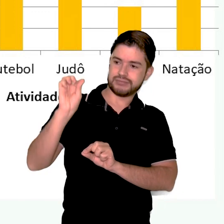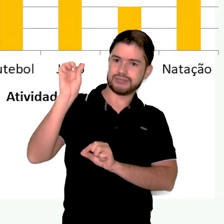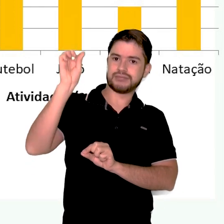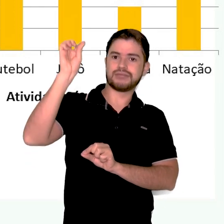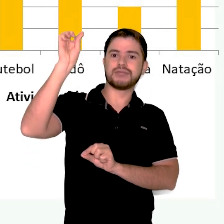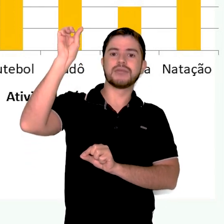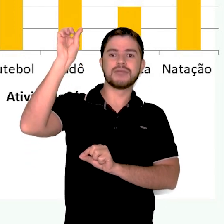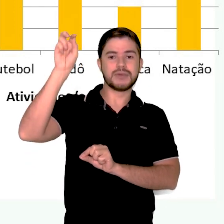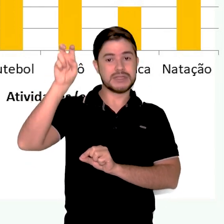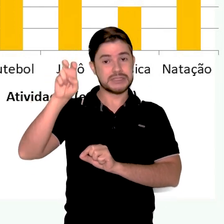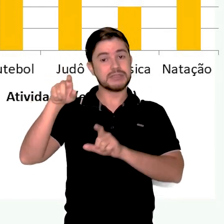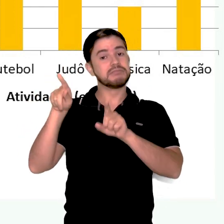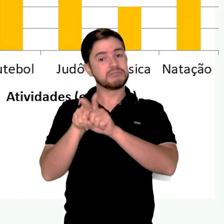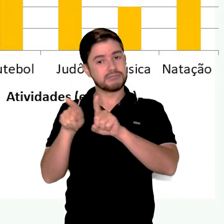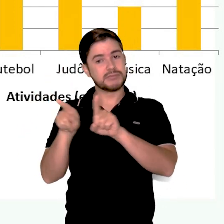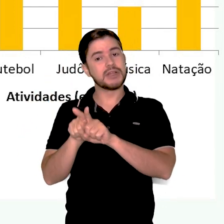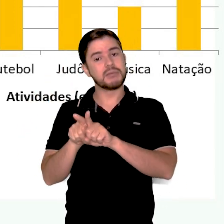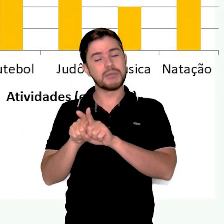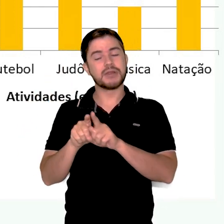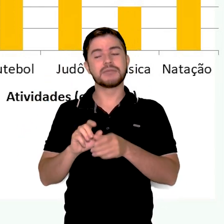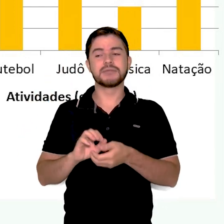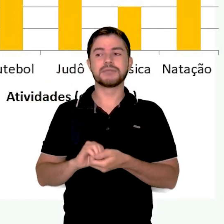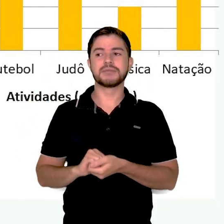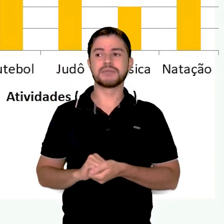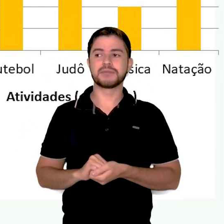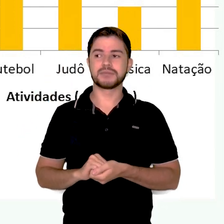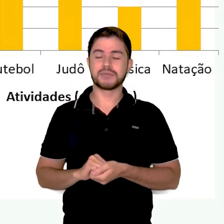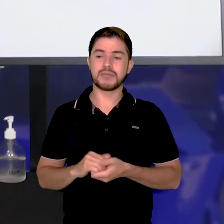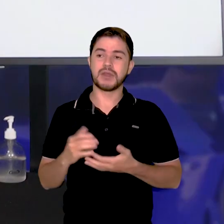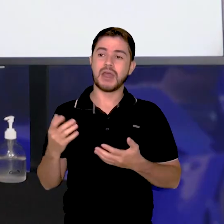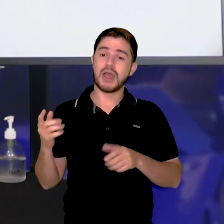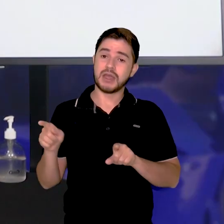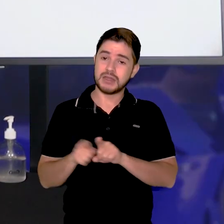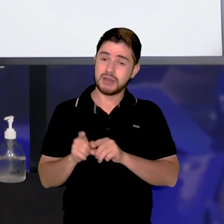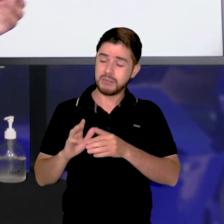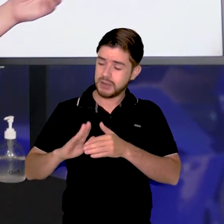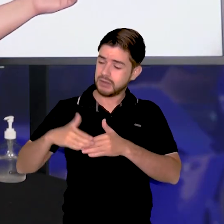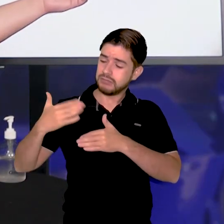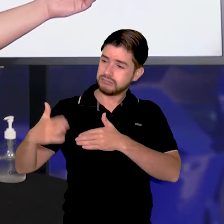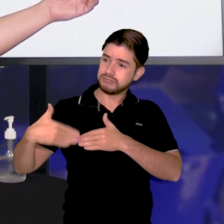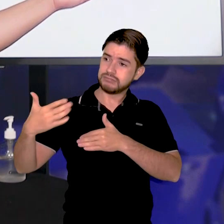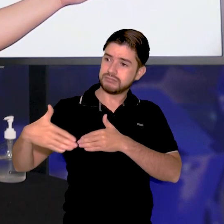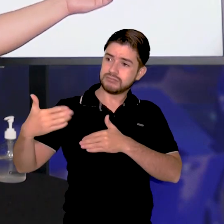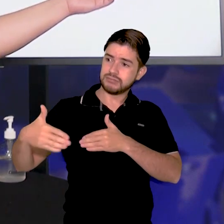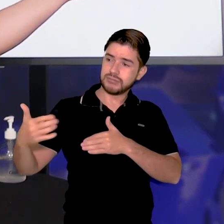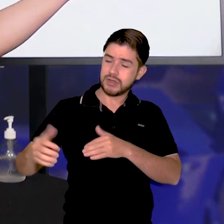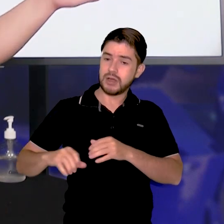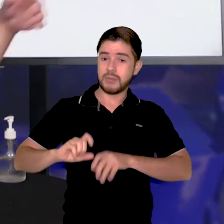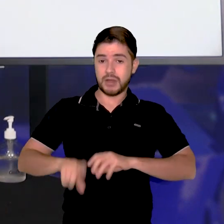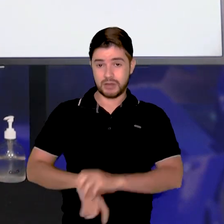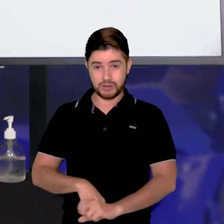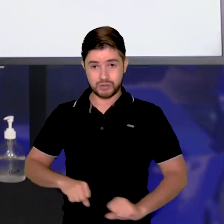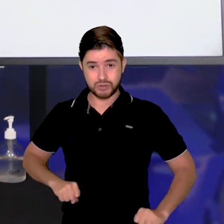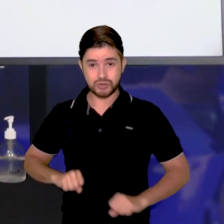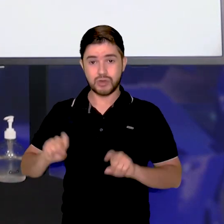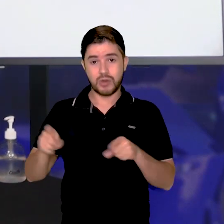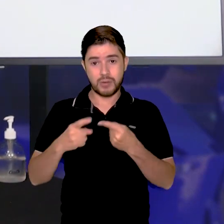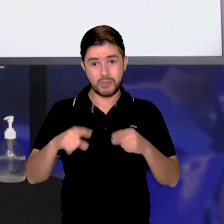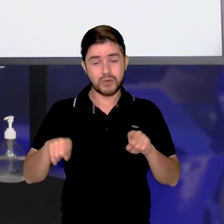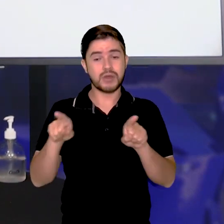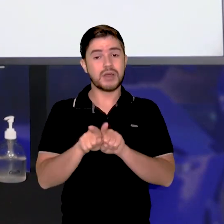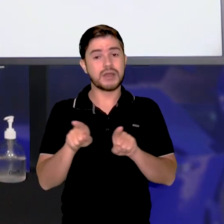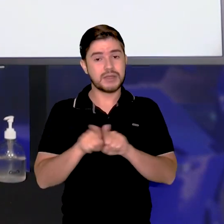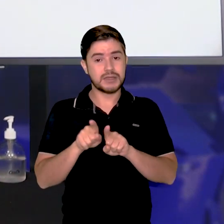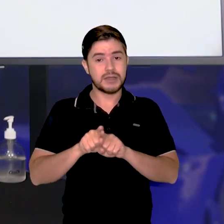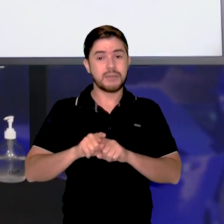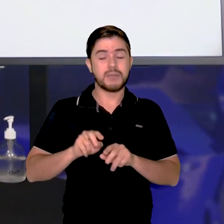altura da minha coluna vai até o número 5. Assim, da mesma forma, sucessivamente para judô, música e